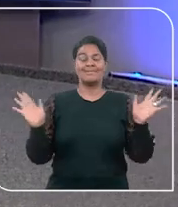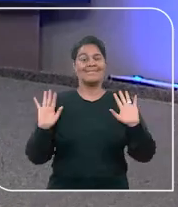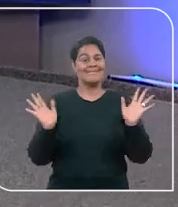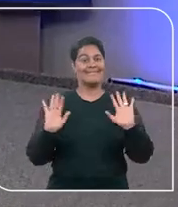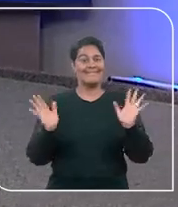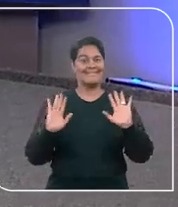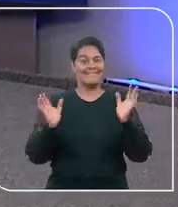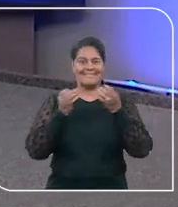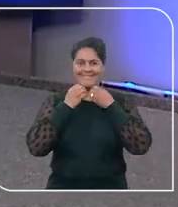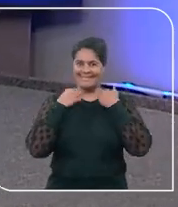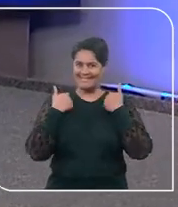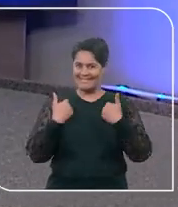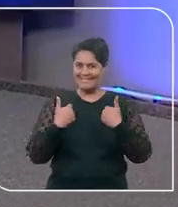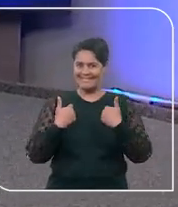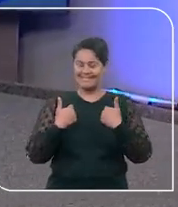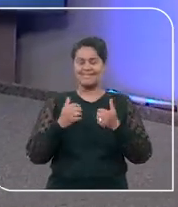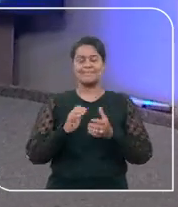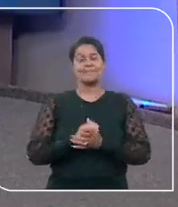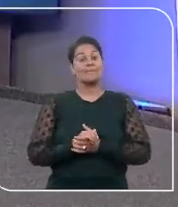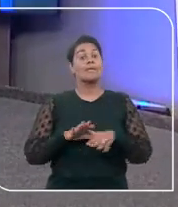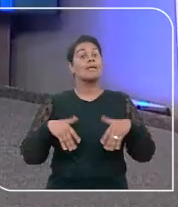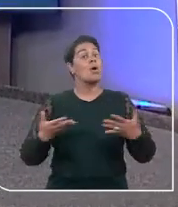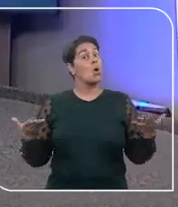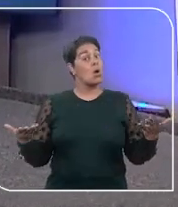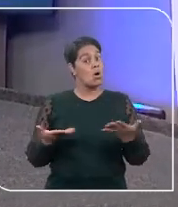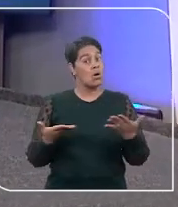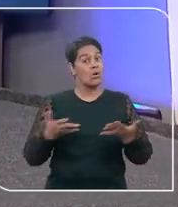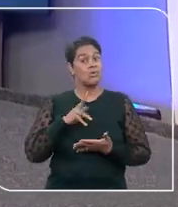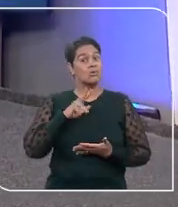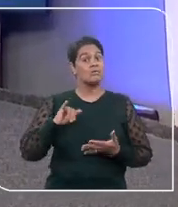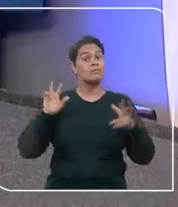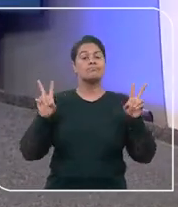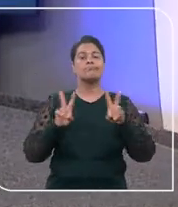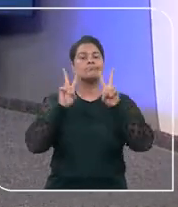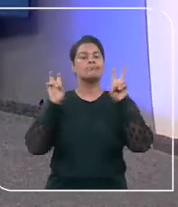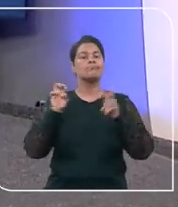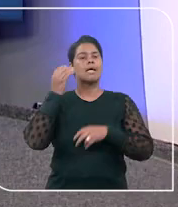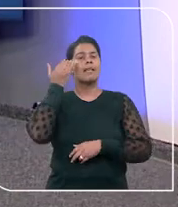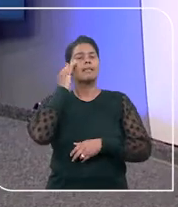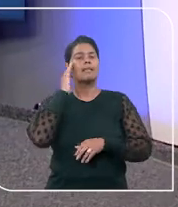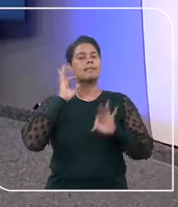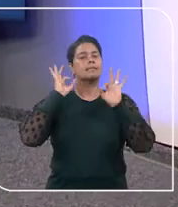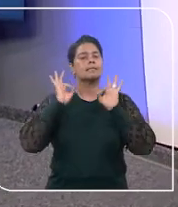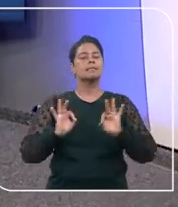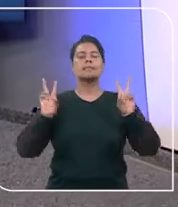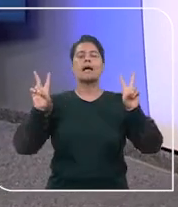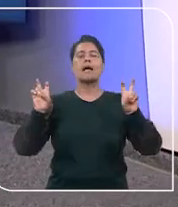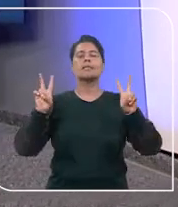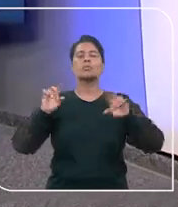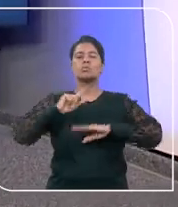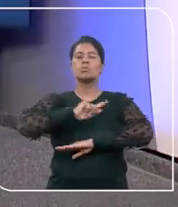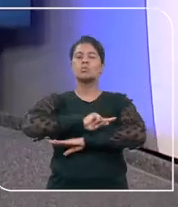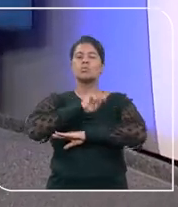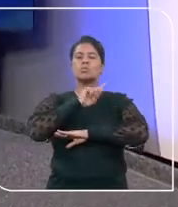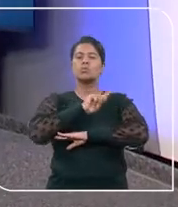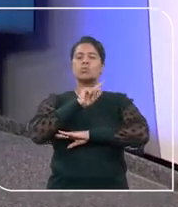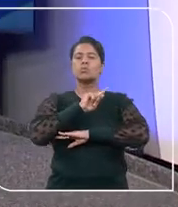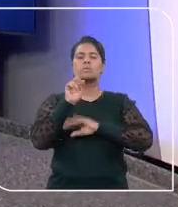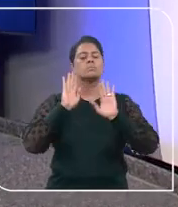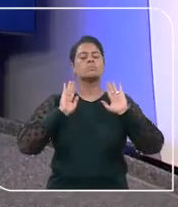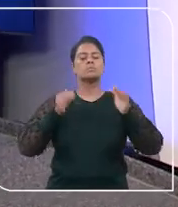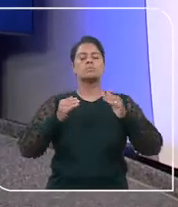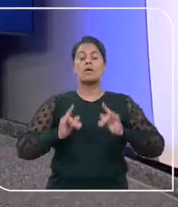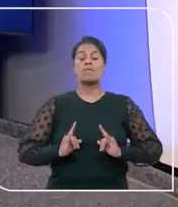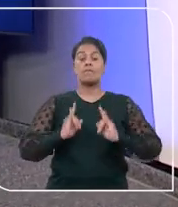Olá, e aí, tudo bem com você? Hoje nós vamos entender direito sobre condomínios, especialmente os edilícios,